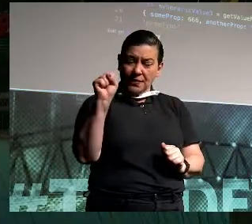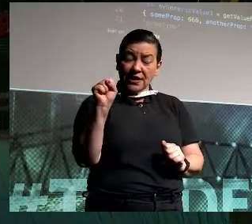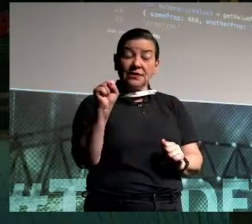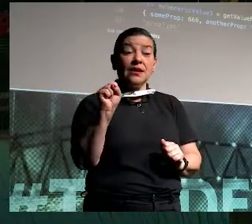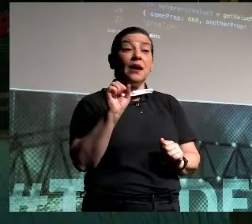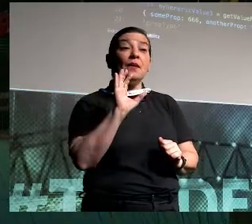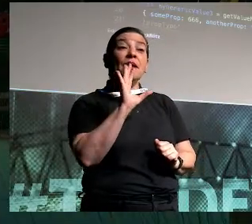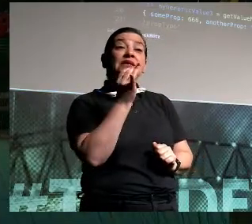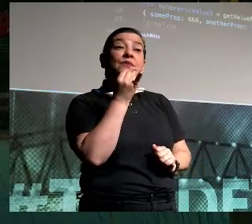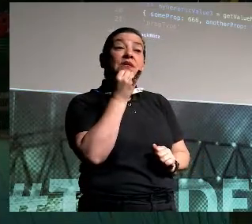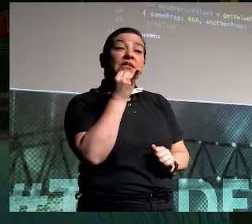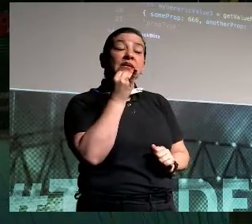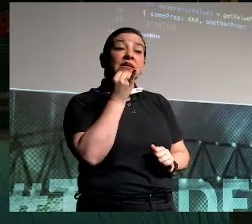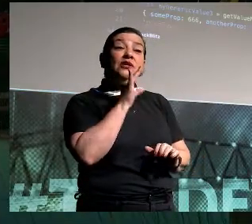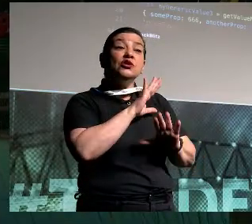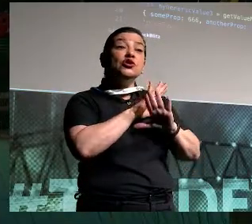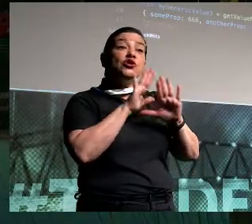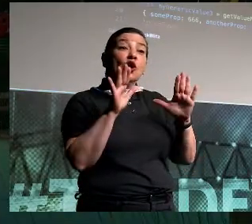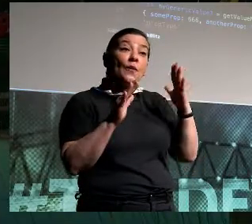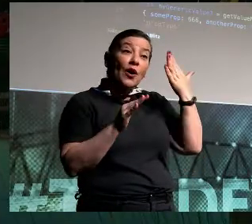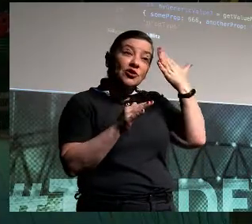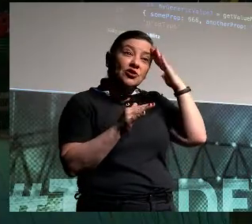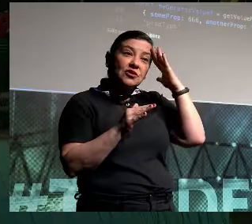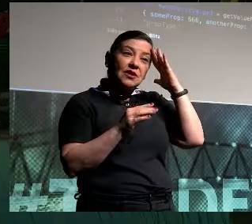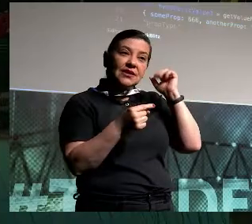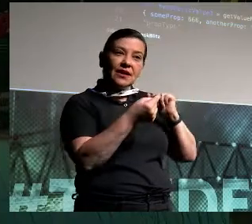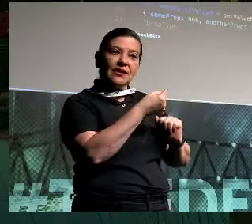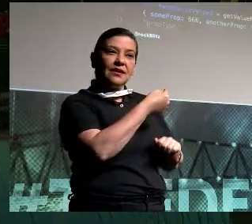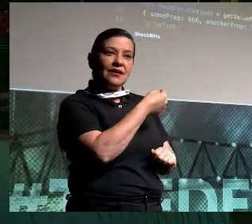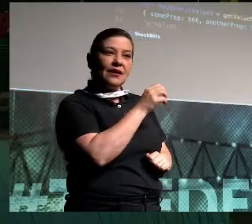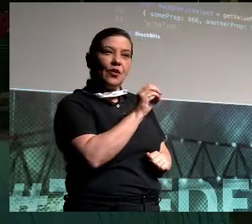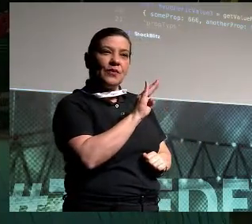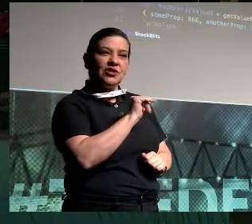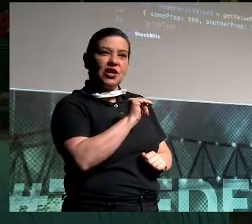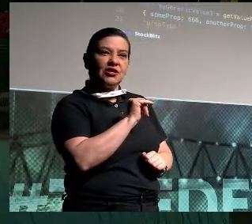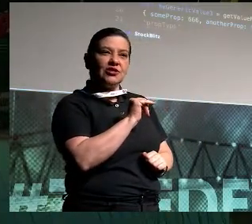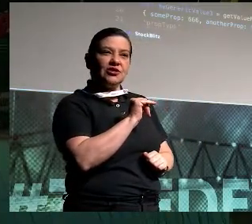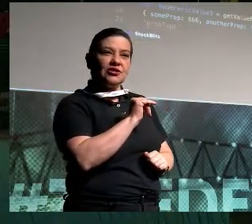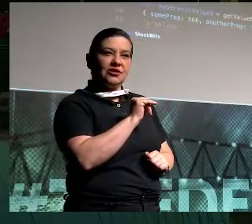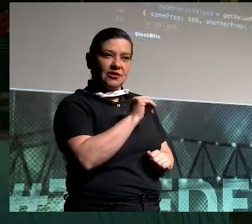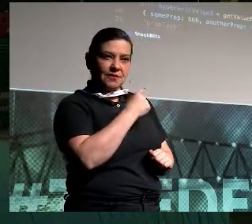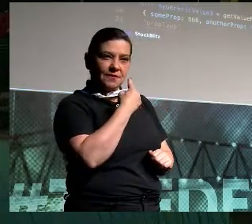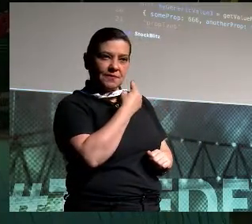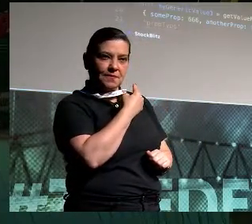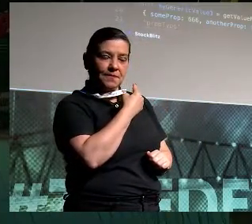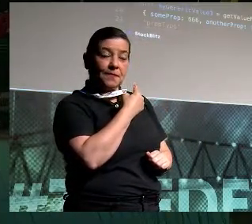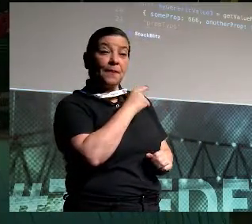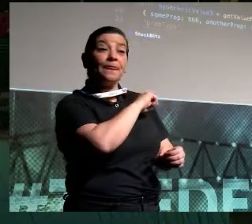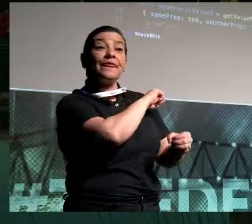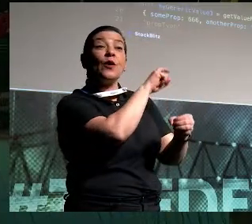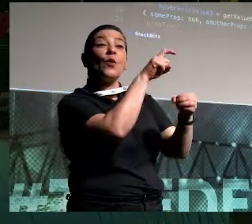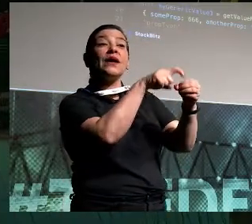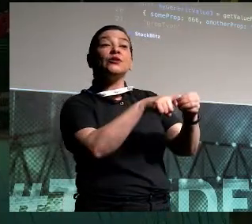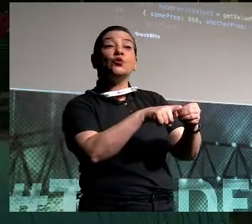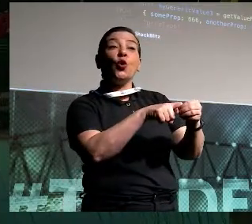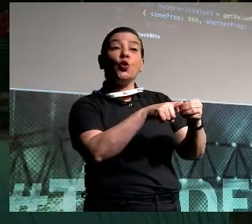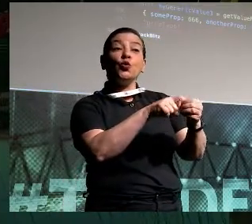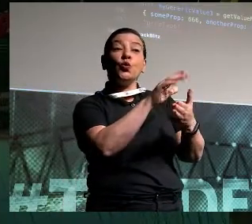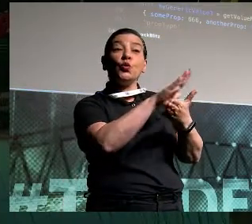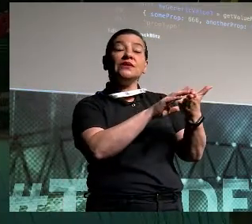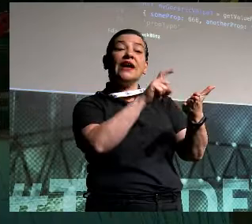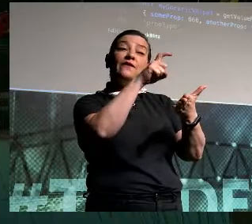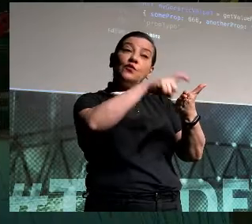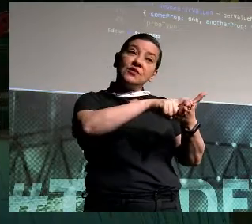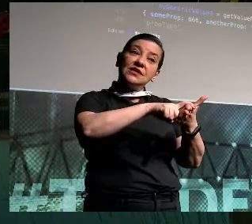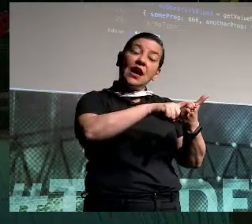estender keyoffs do object. Olha só. E o meu retorno dessa função, ela